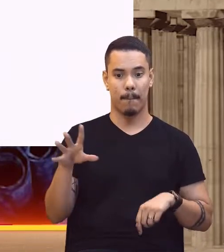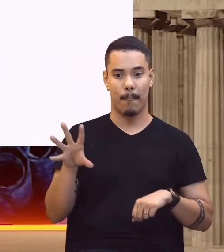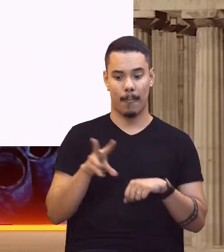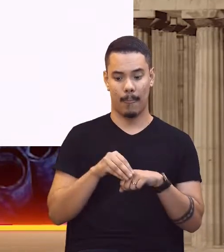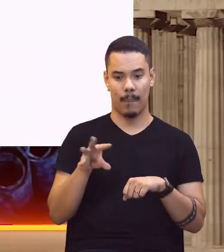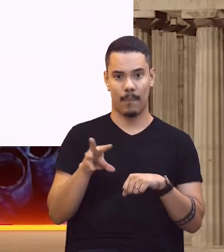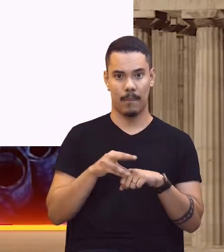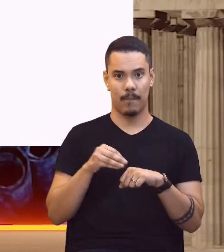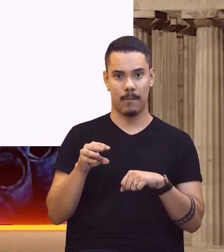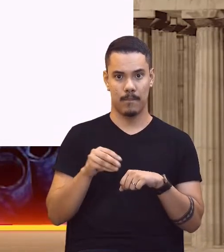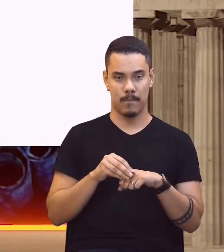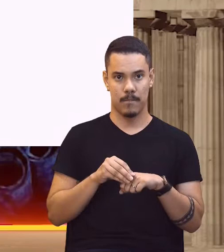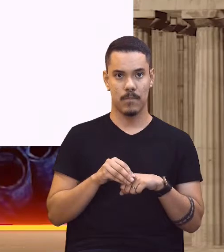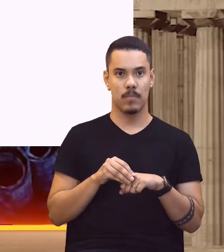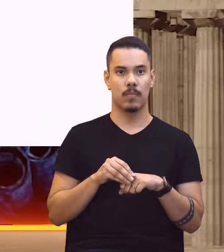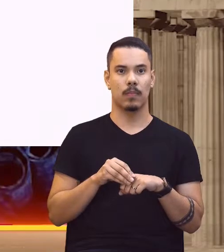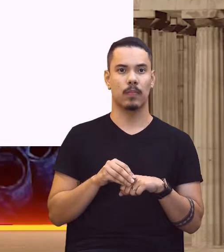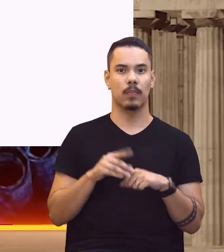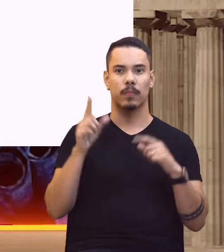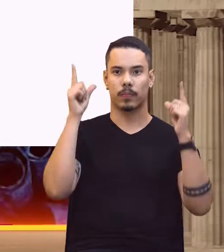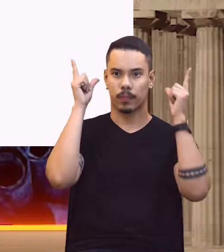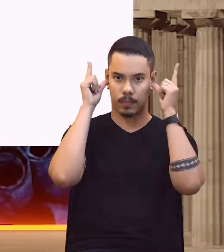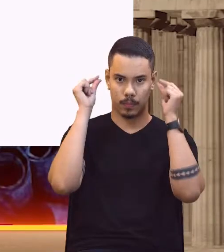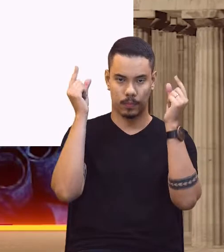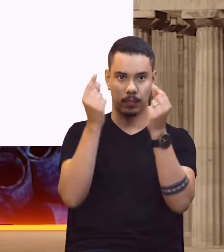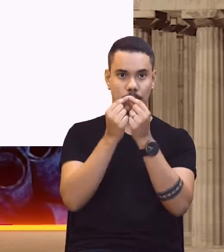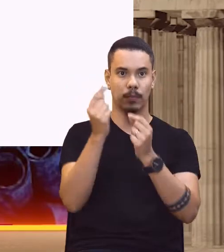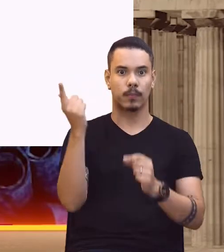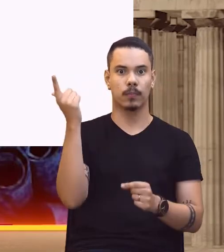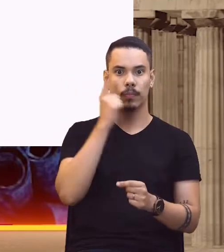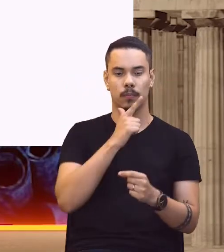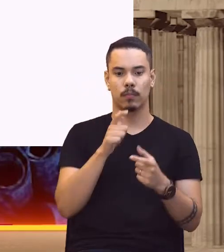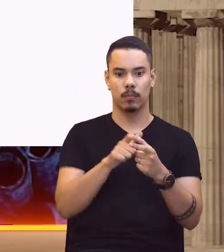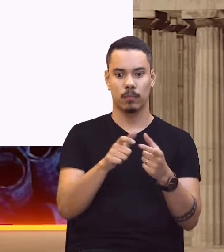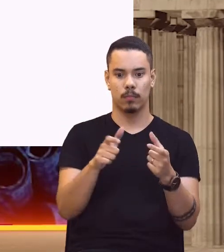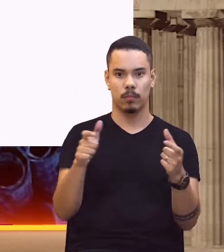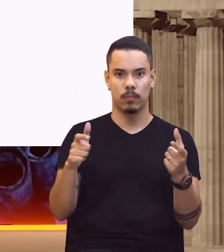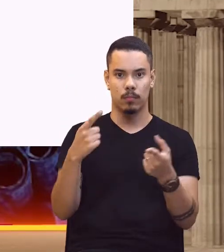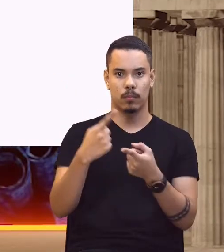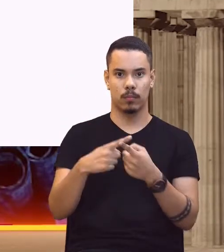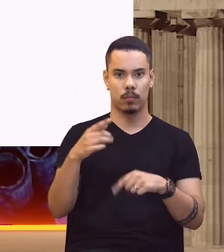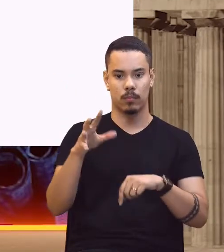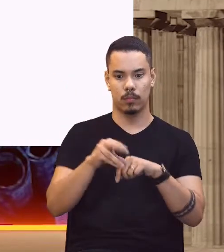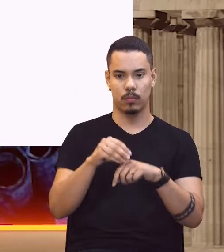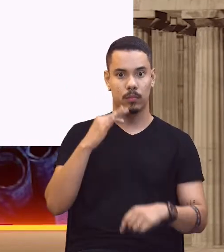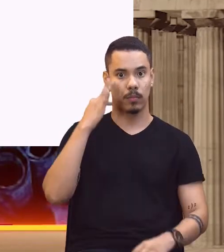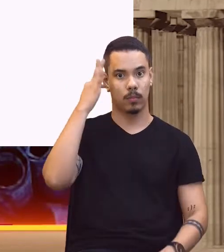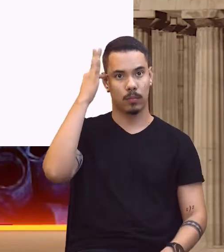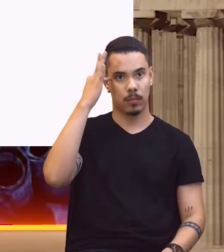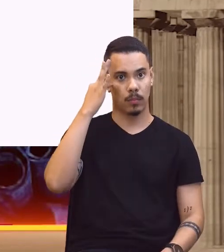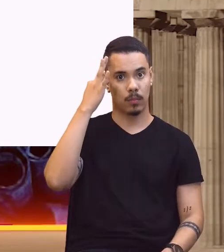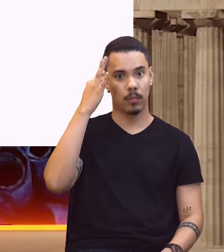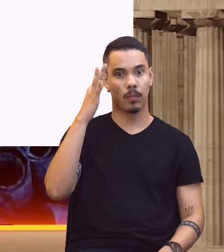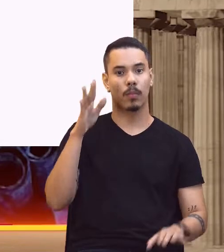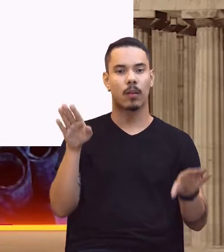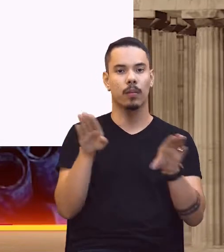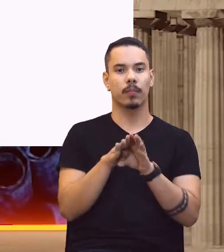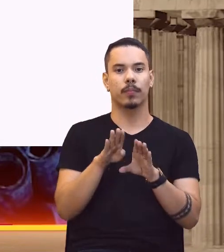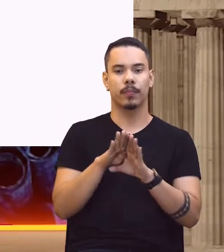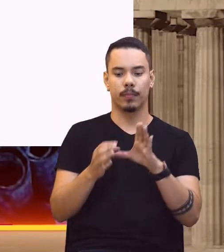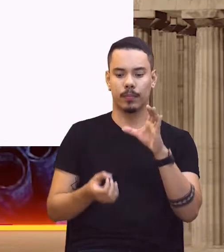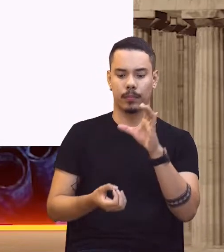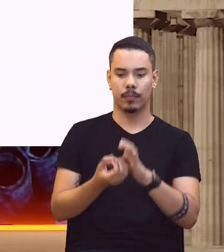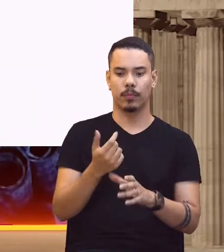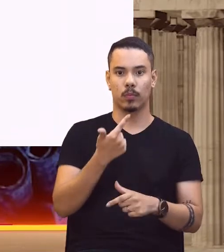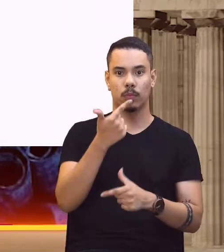conhecimento grego está se expandindo, porque além do conhecimento filosófico grego, está surgindo outros